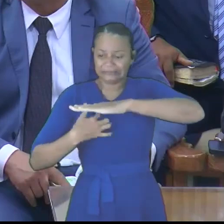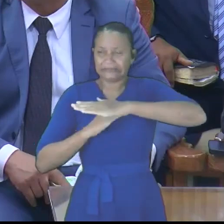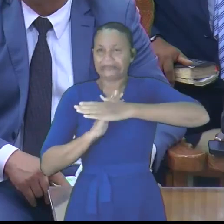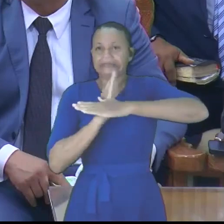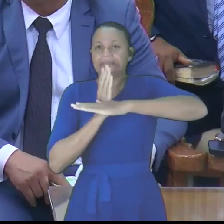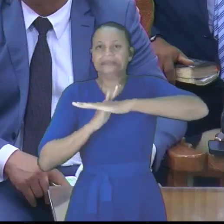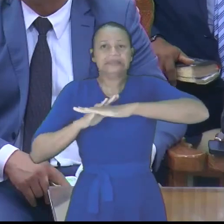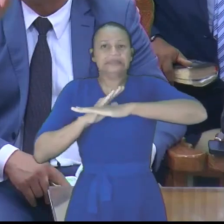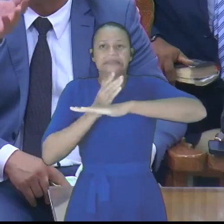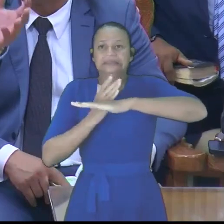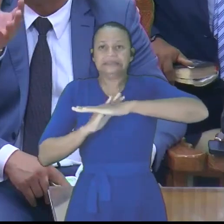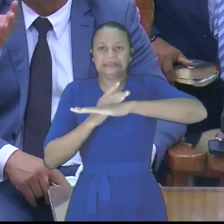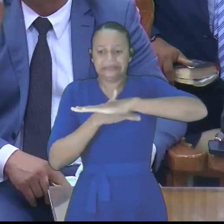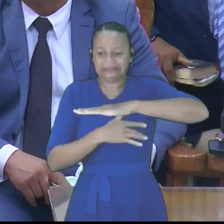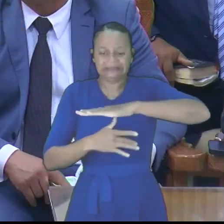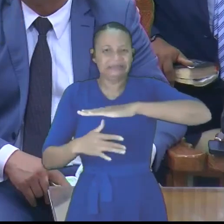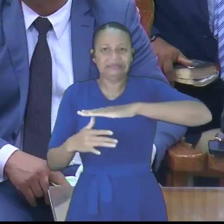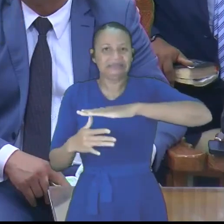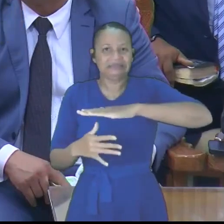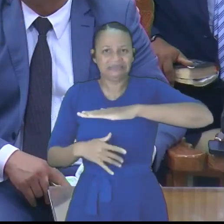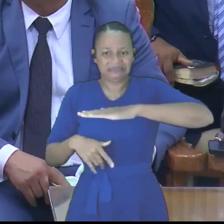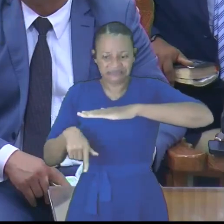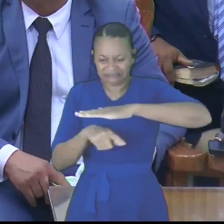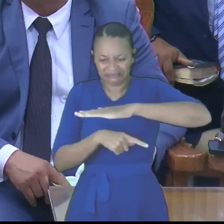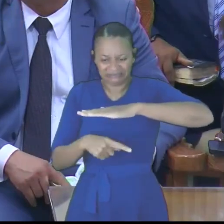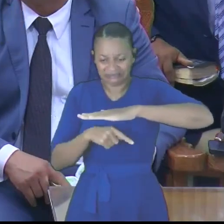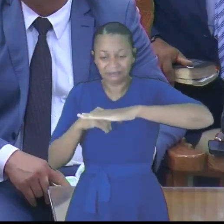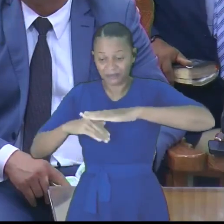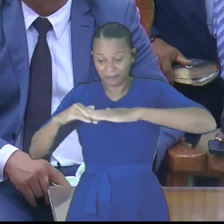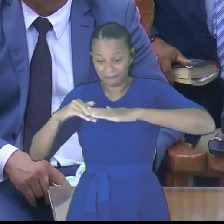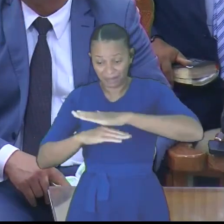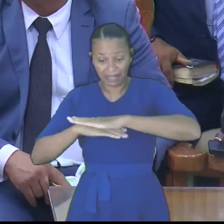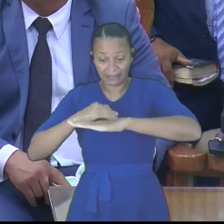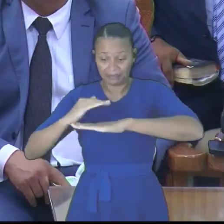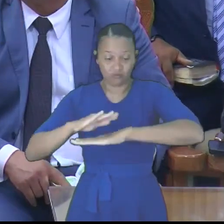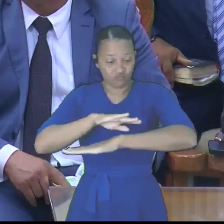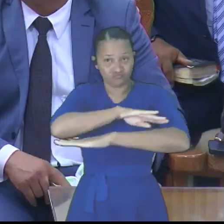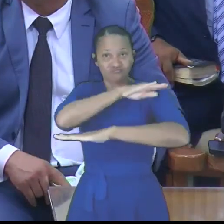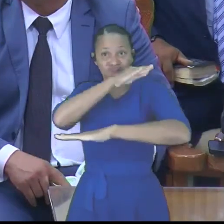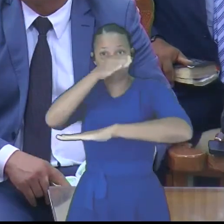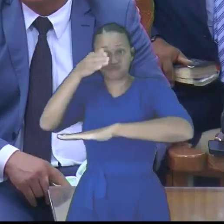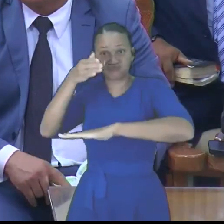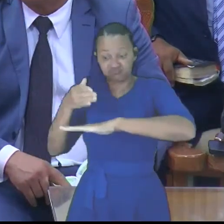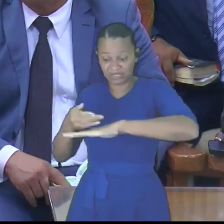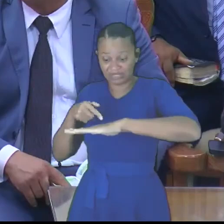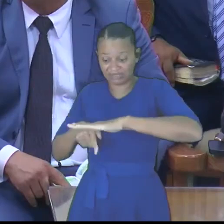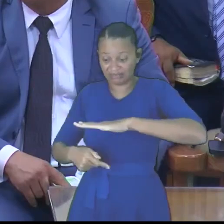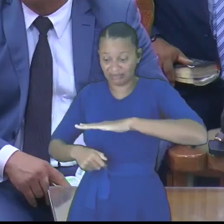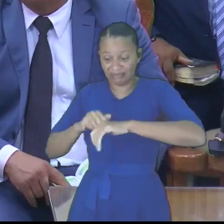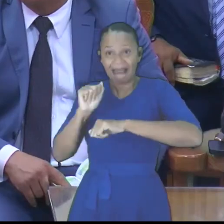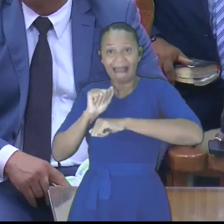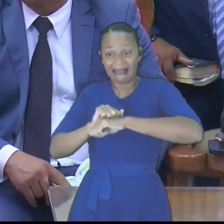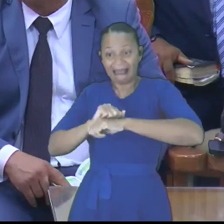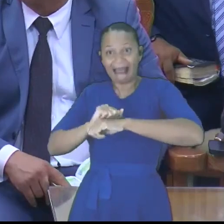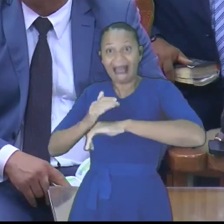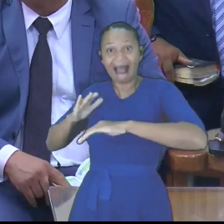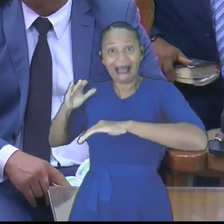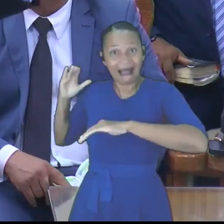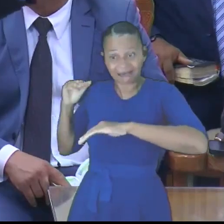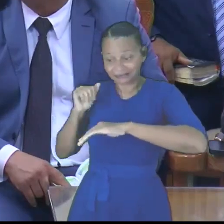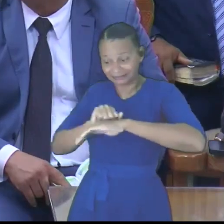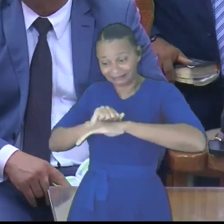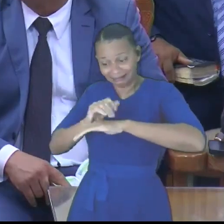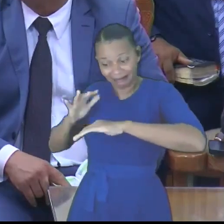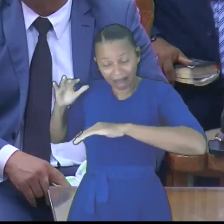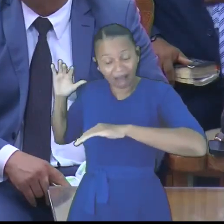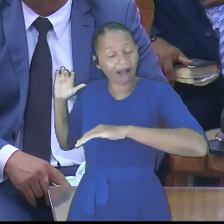adiantar de nada, que eles vão dizer, aquela rocha onde eles estão escondidos, aquela casa de aço, de que mais? Me